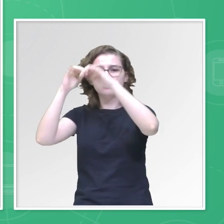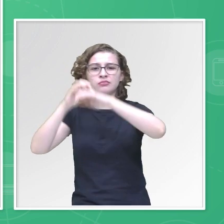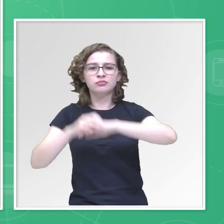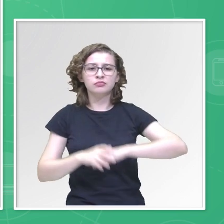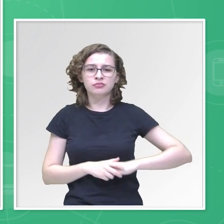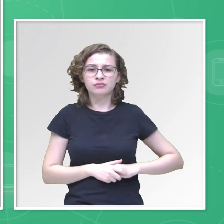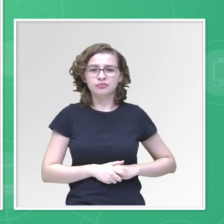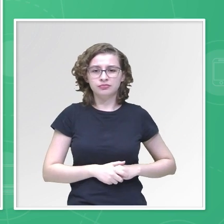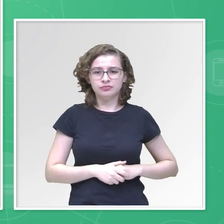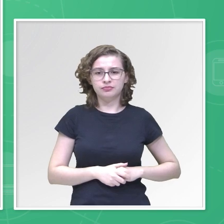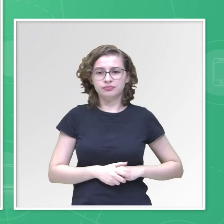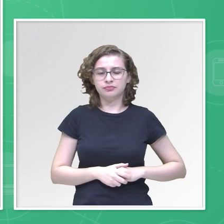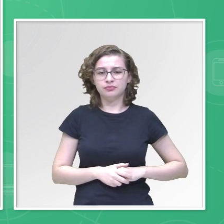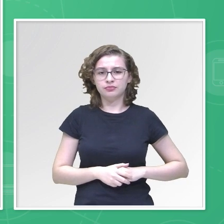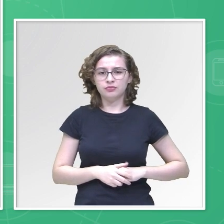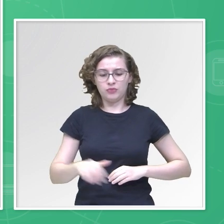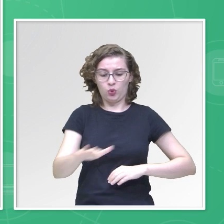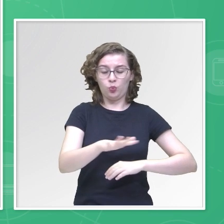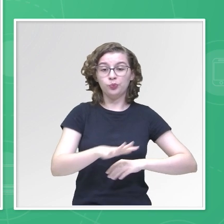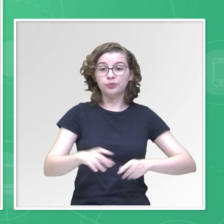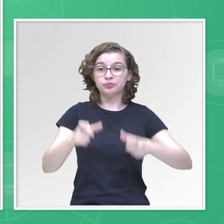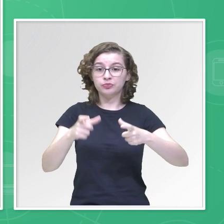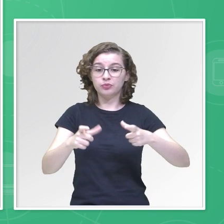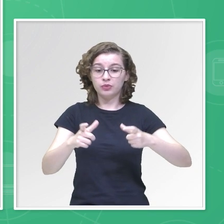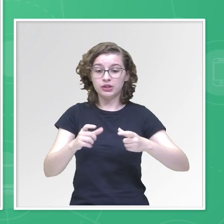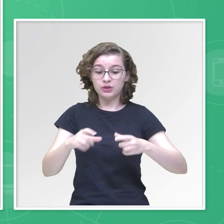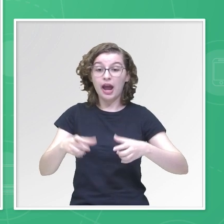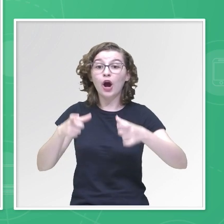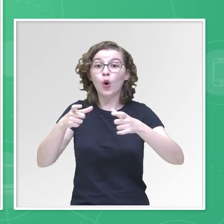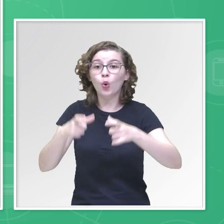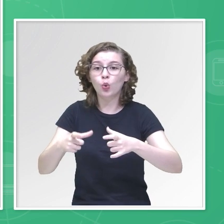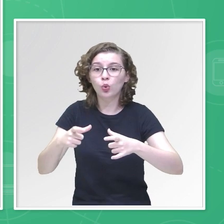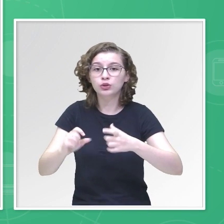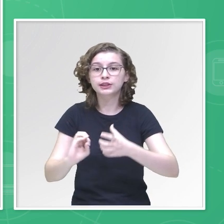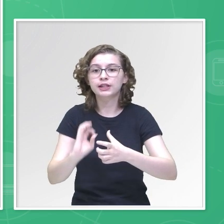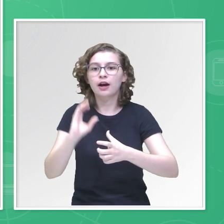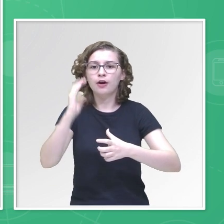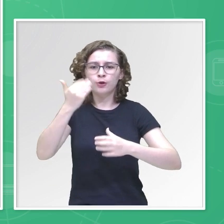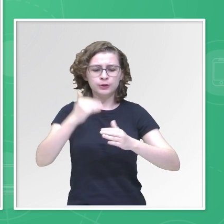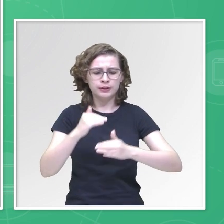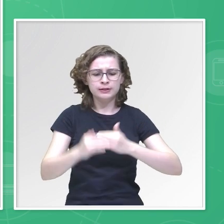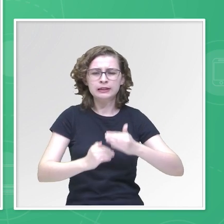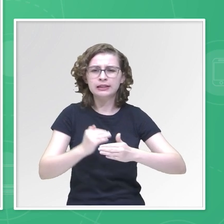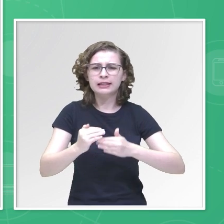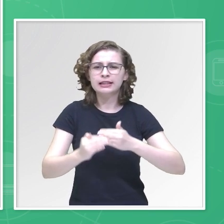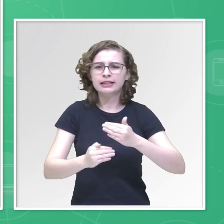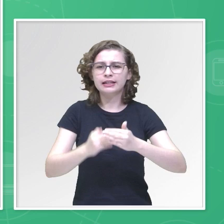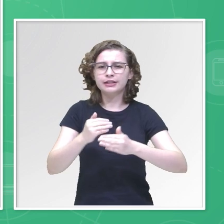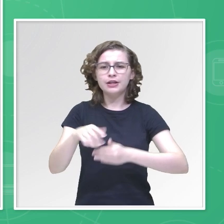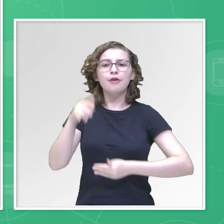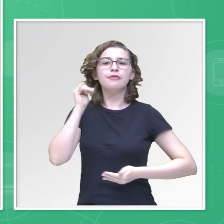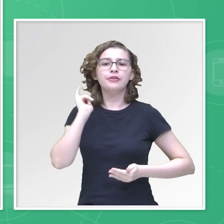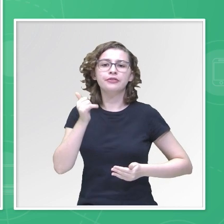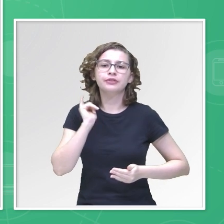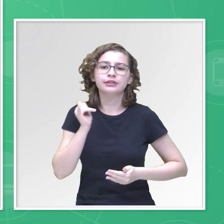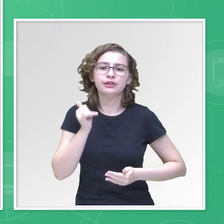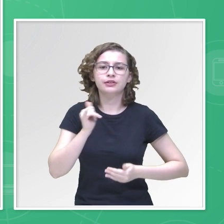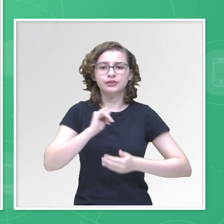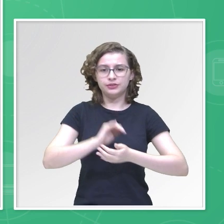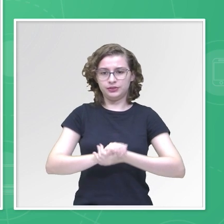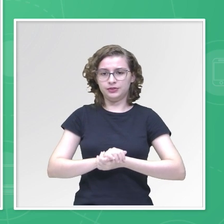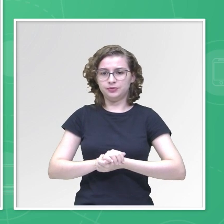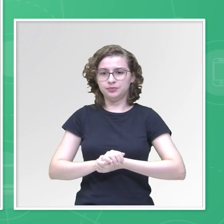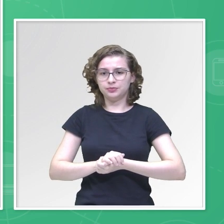então espaço o local 11 se desenvolve a narrativa é ali no espaço